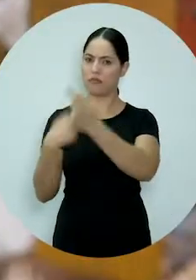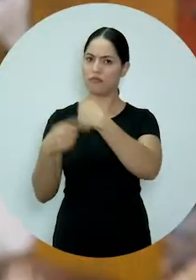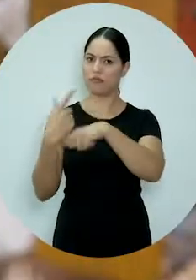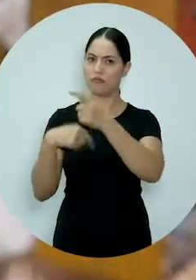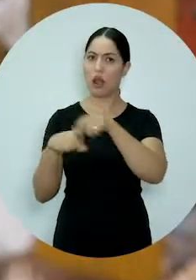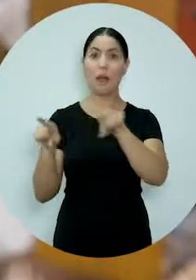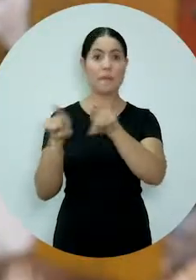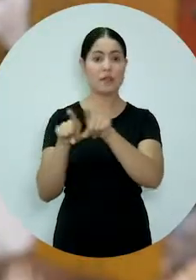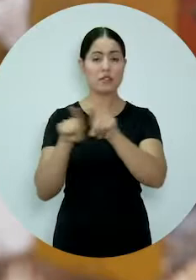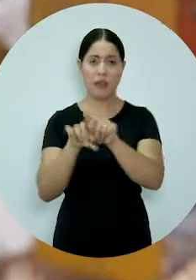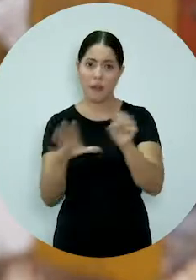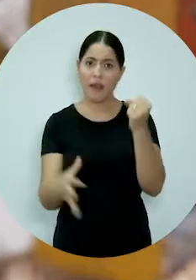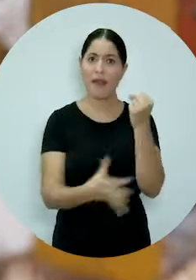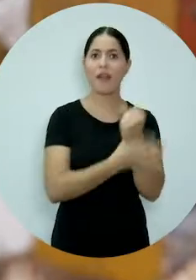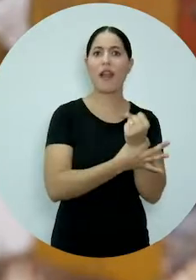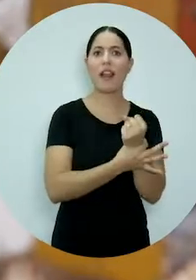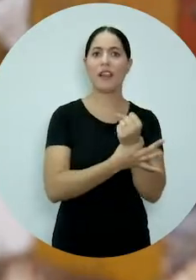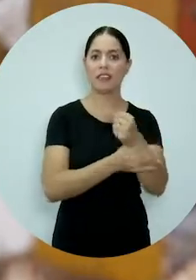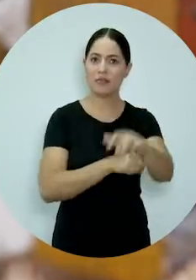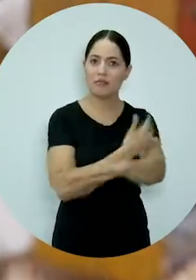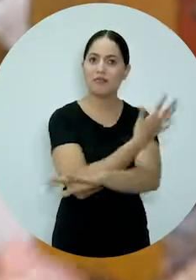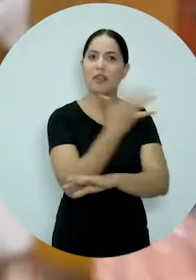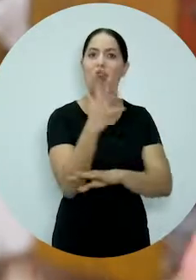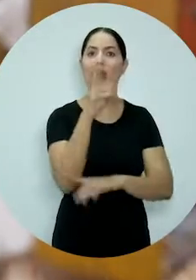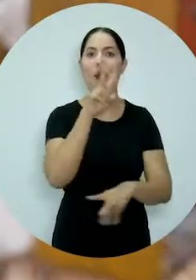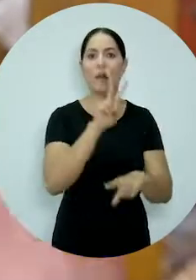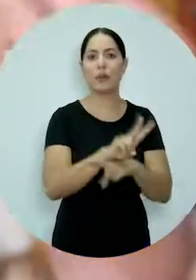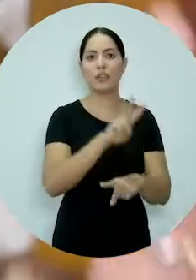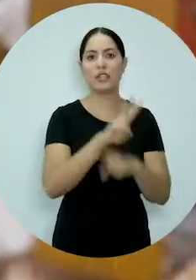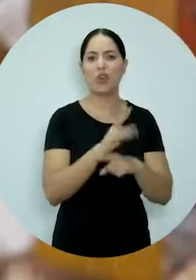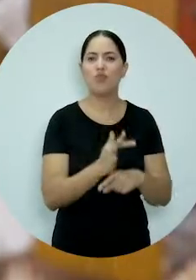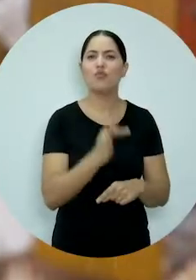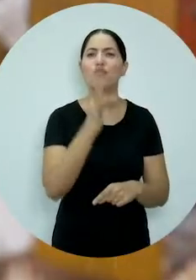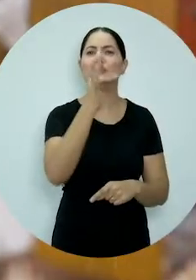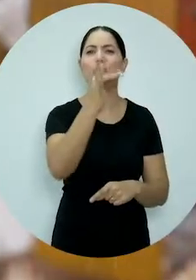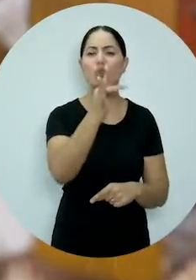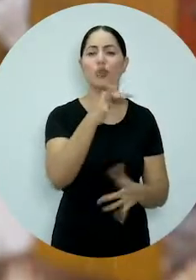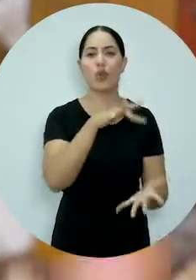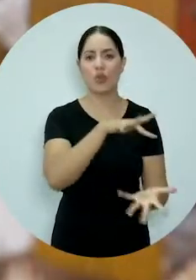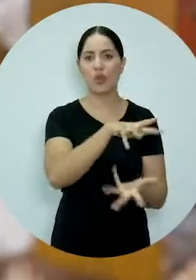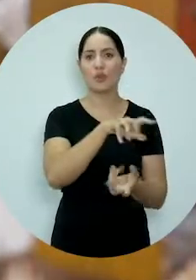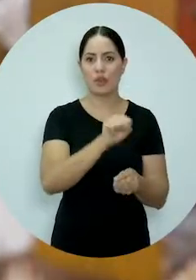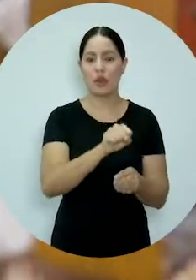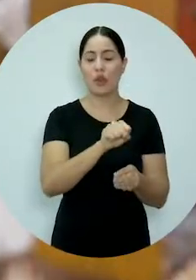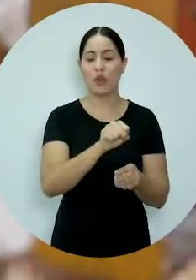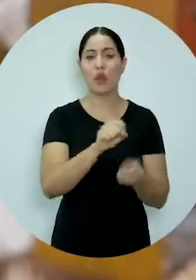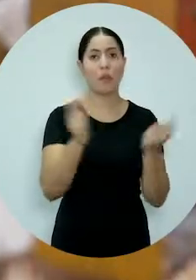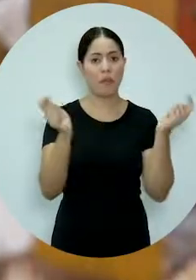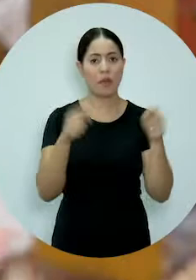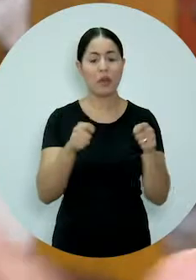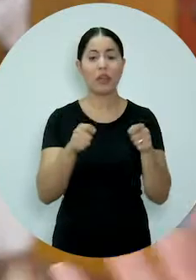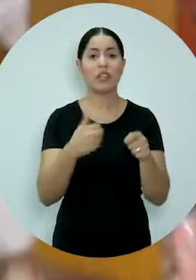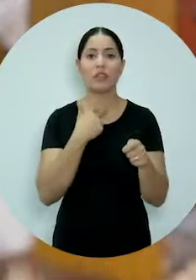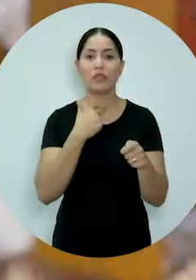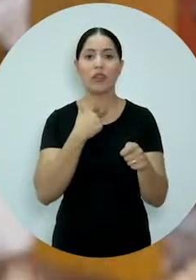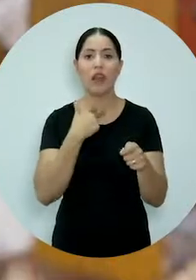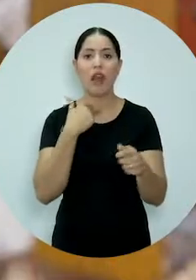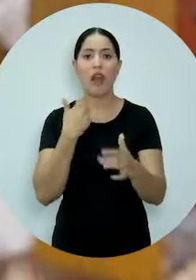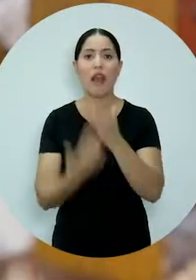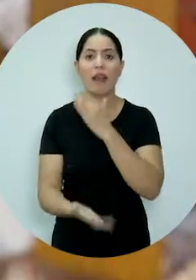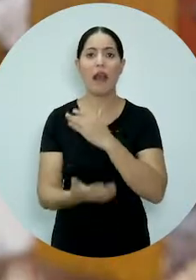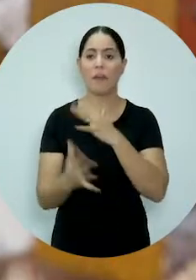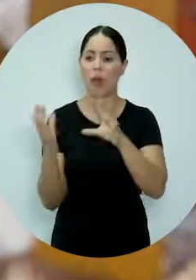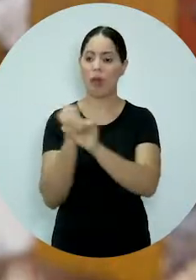desenvolvimento econômico, mas que ele garanta a existência das gerações futuras, que a gente não